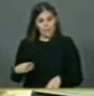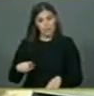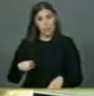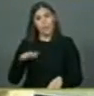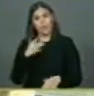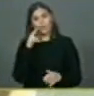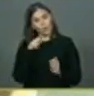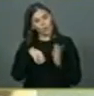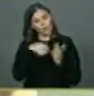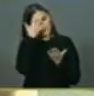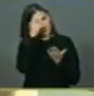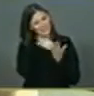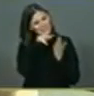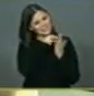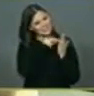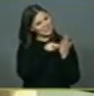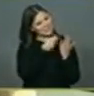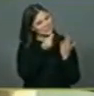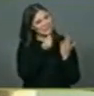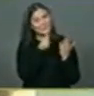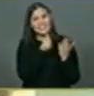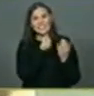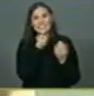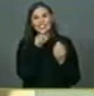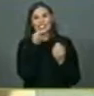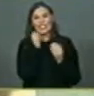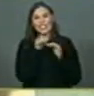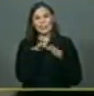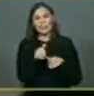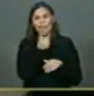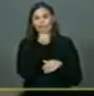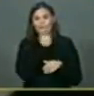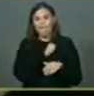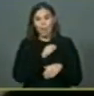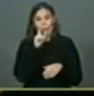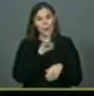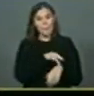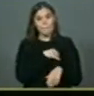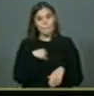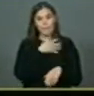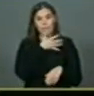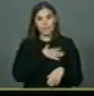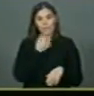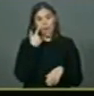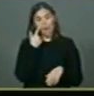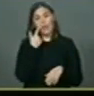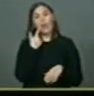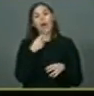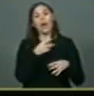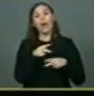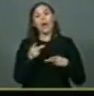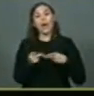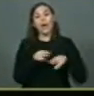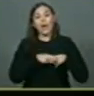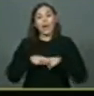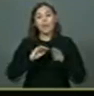resultou a dizer isso. Diz aqui um bocadinho, há aqui uma ligeira infecção no sangue. A médica na altura disse, olha, vamos ver o BAS.